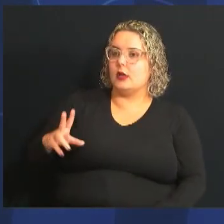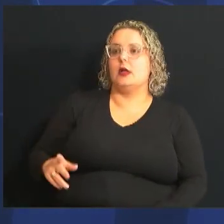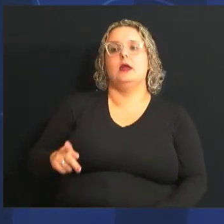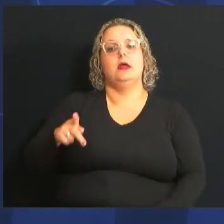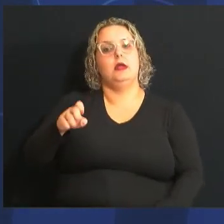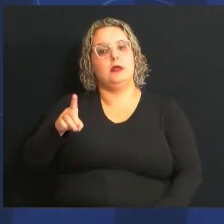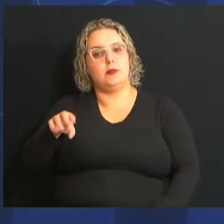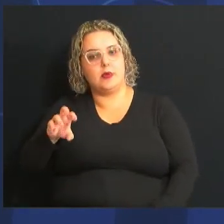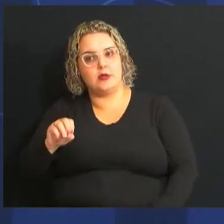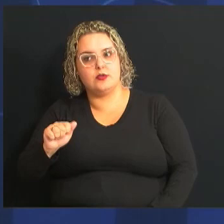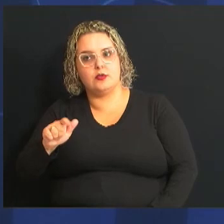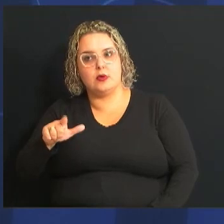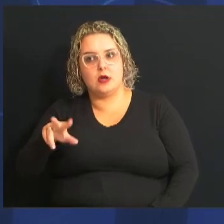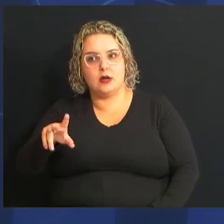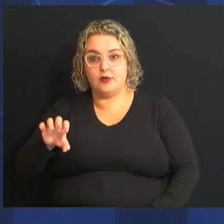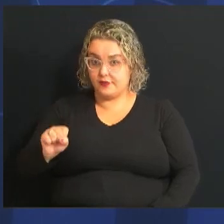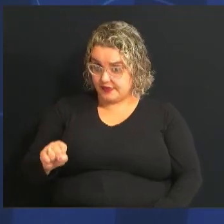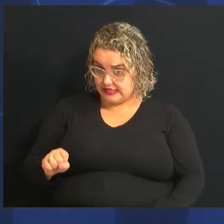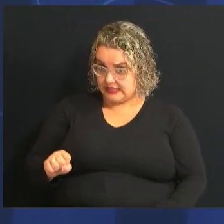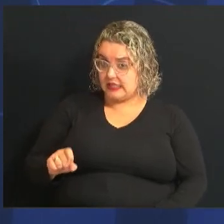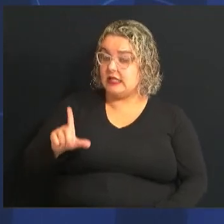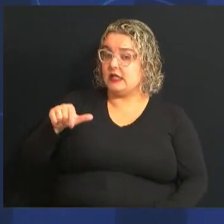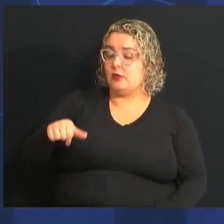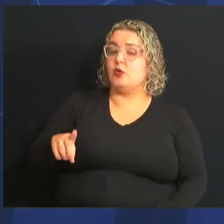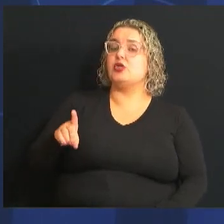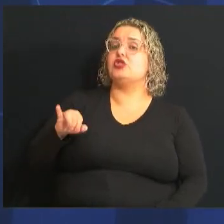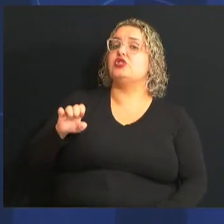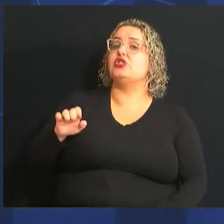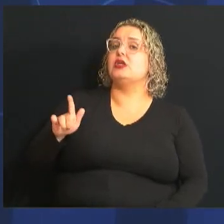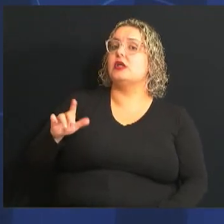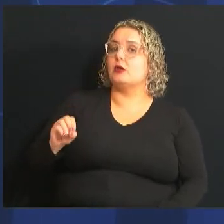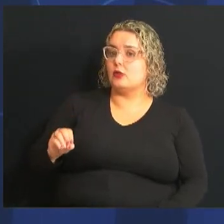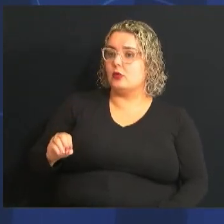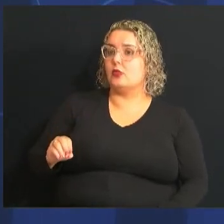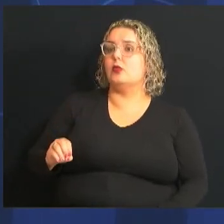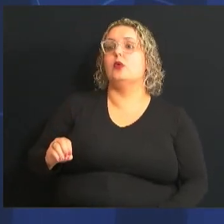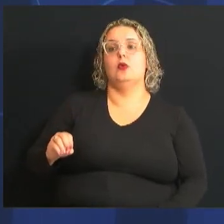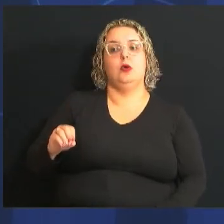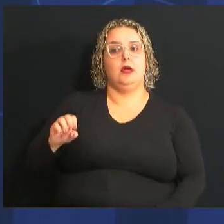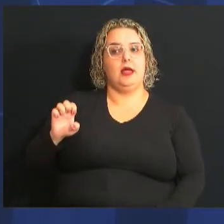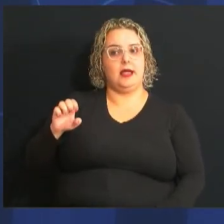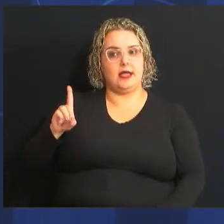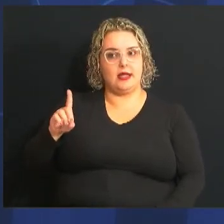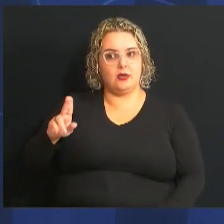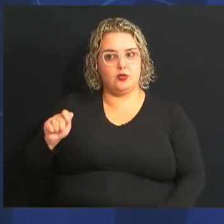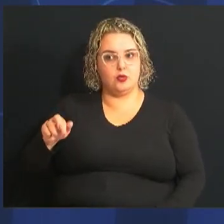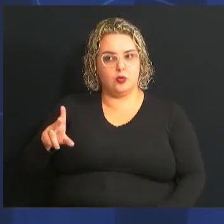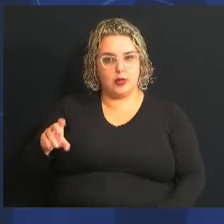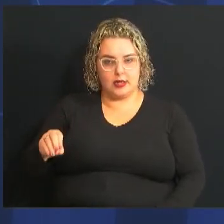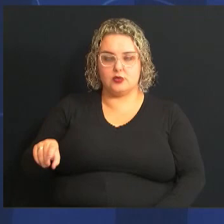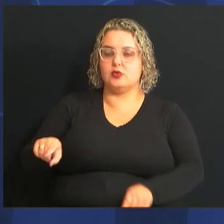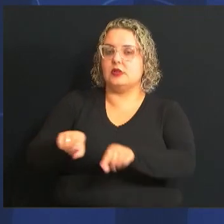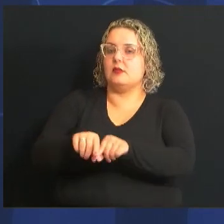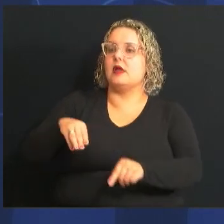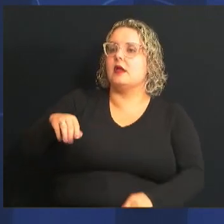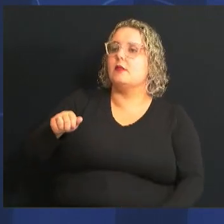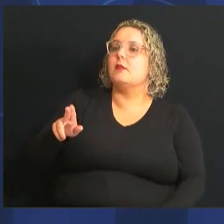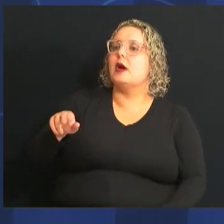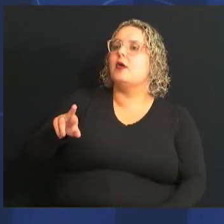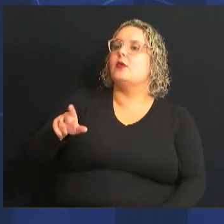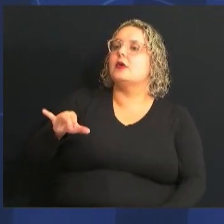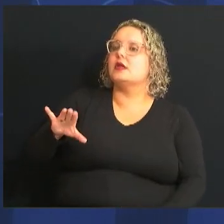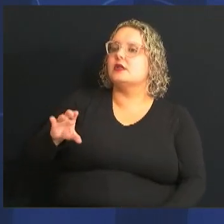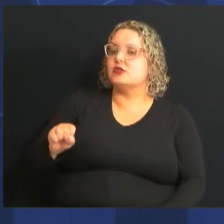esquerda. Meio campo da Ponte foi de Diego Domeni, Eduardo e Maurício, e na frente,